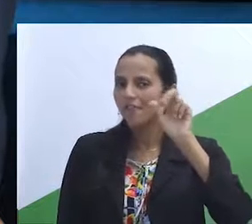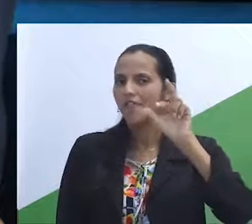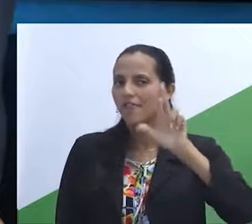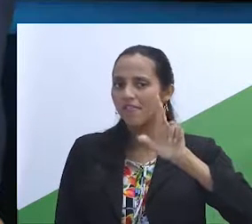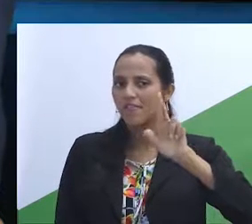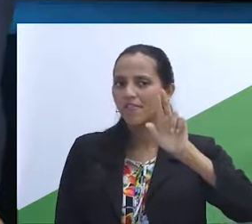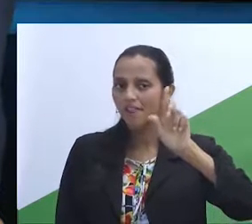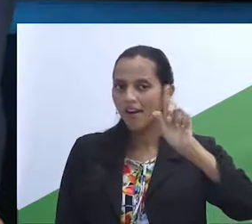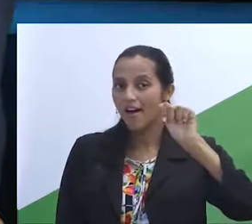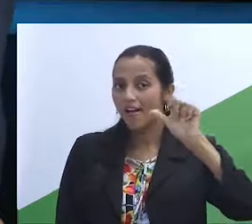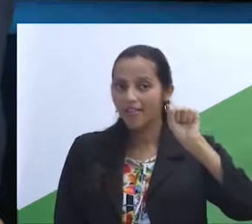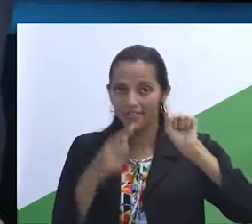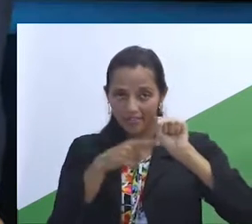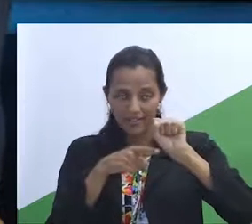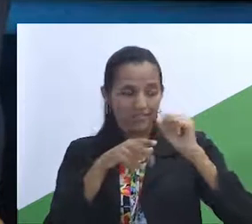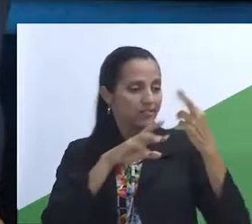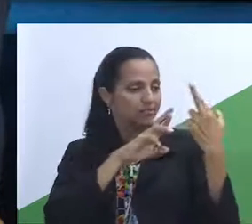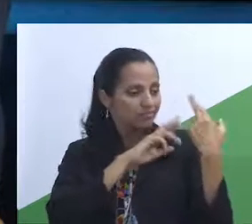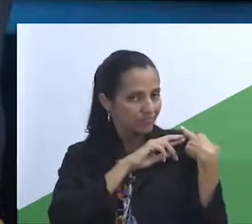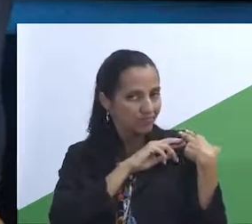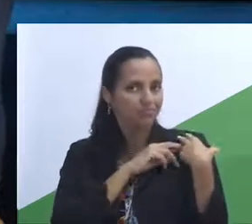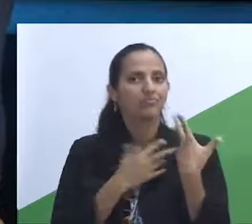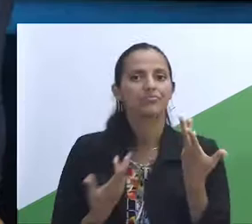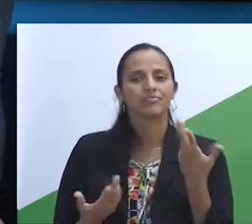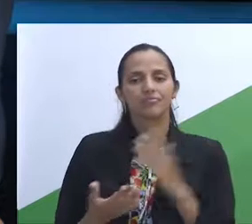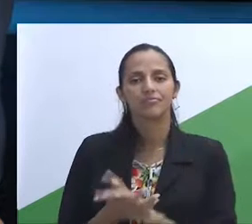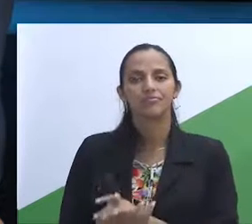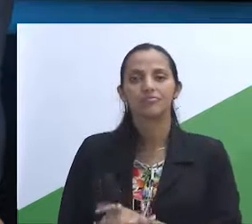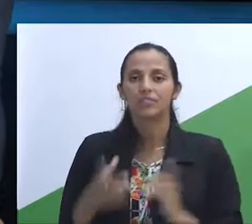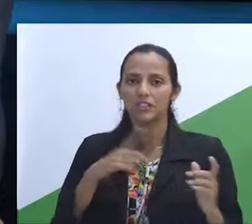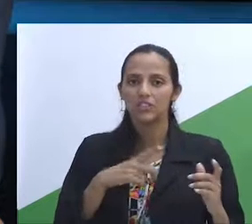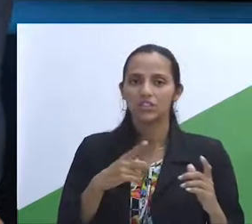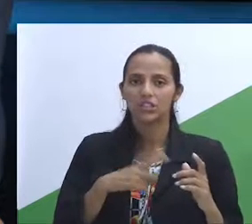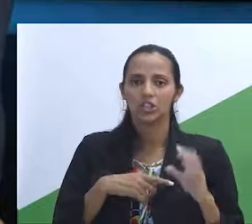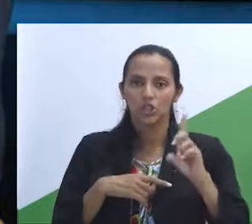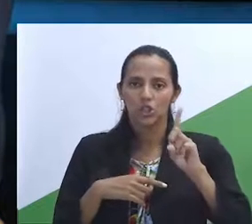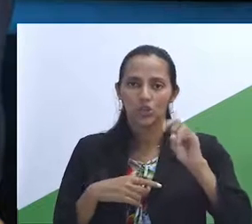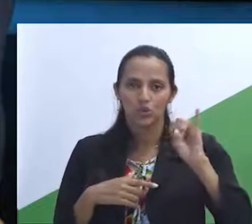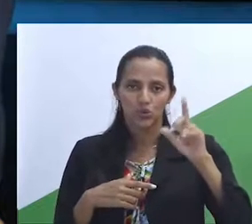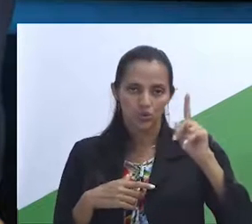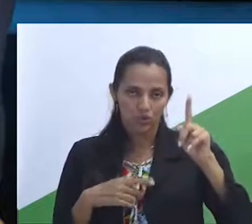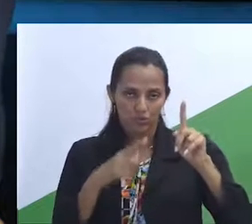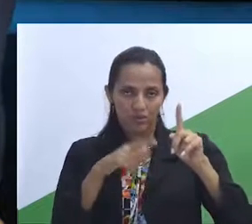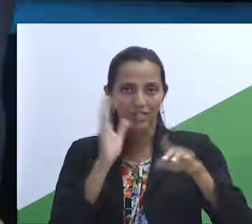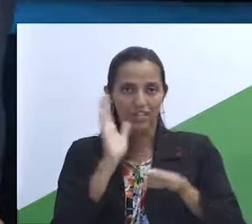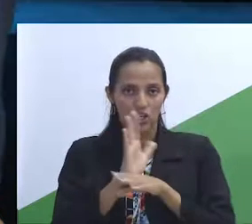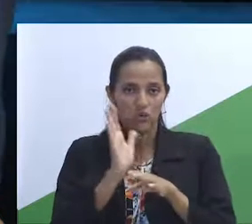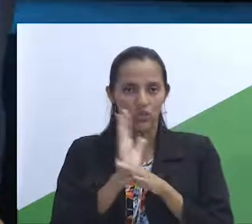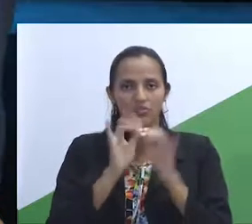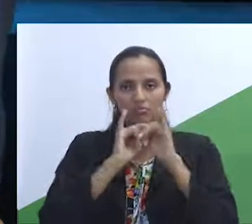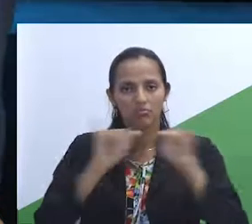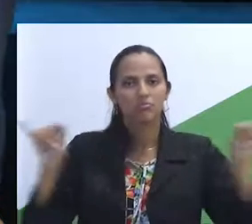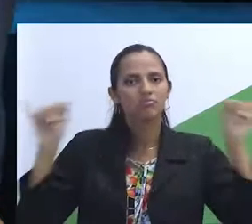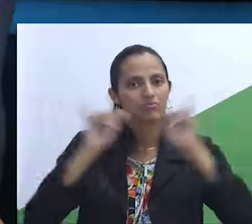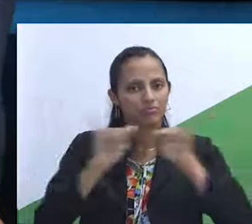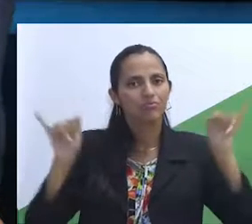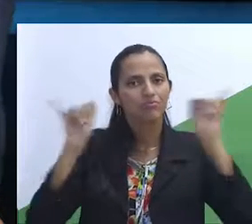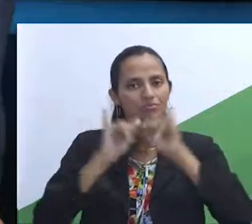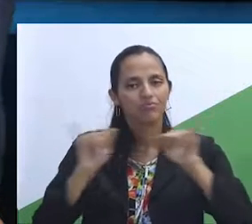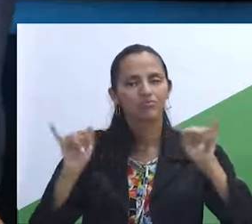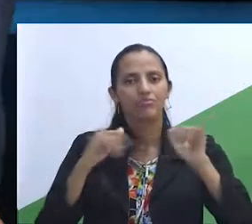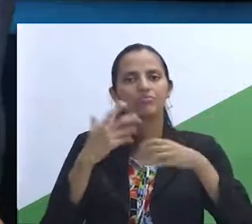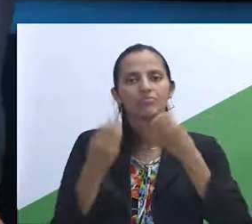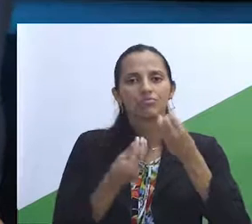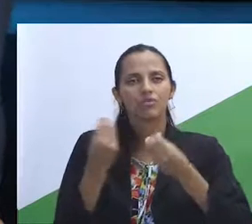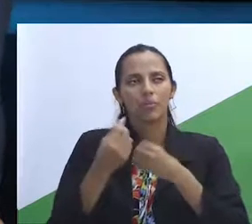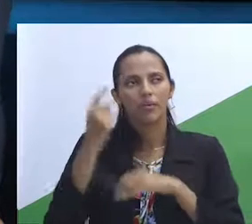porque, lembrando sempre também, dessa intensa campanha que a gente tem, através do DIP, né? E do Departamento de Imprensa e Propaganda, que divulgava, então,